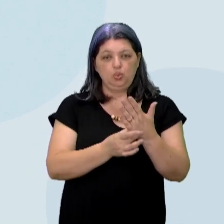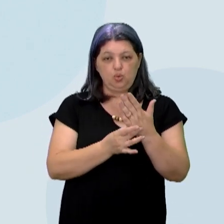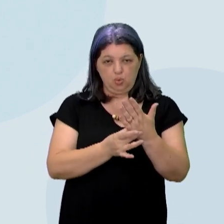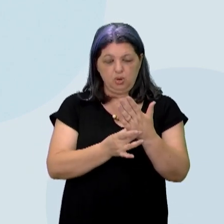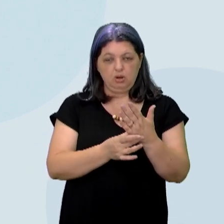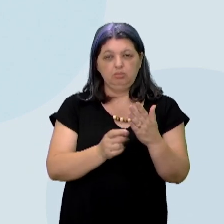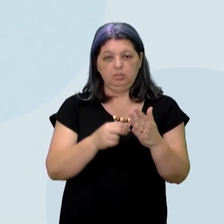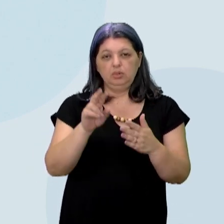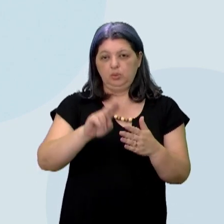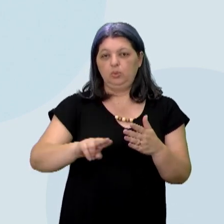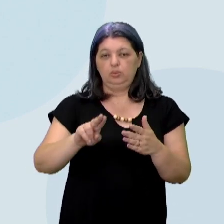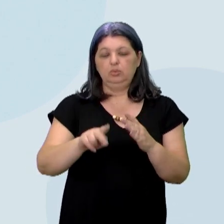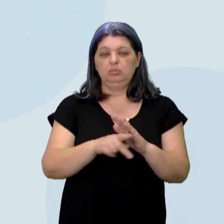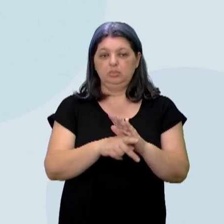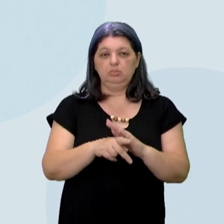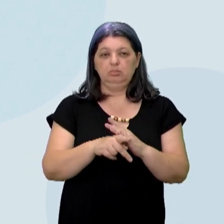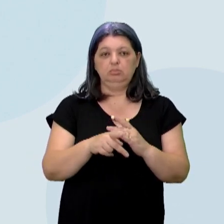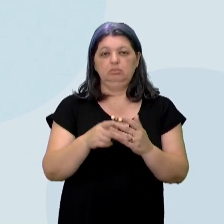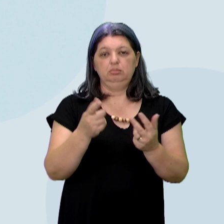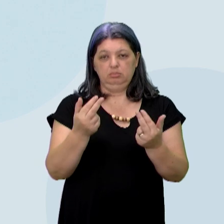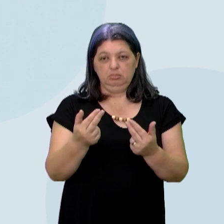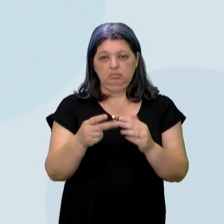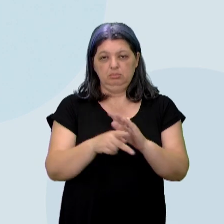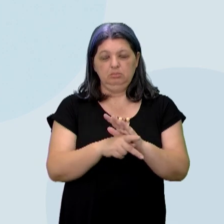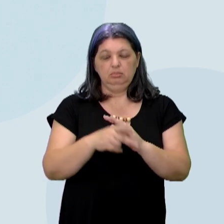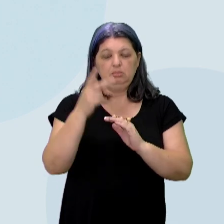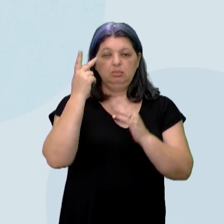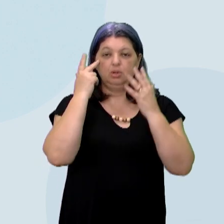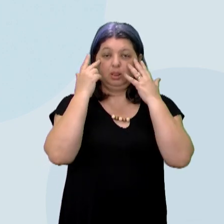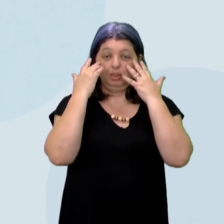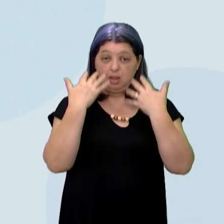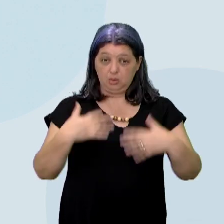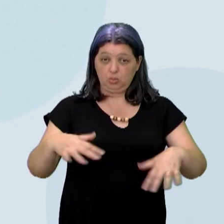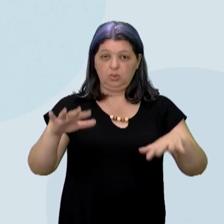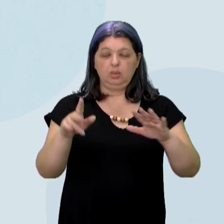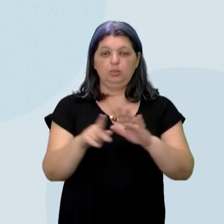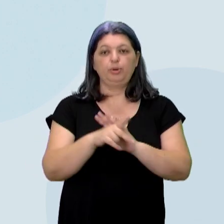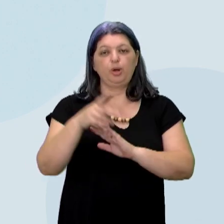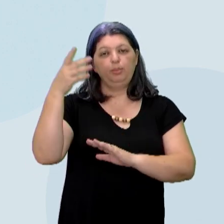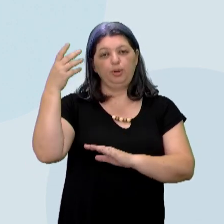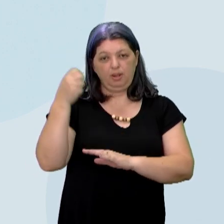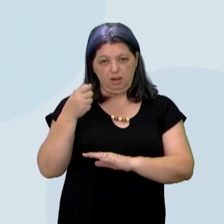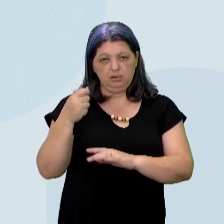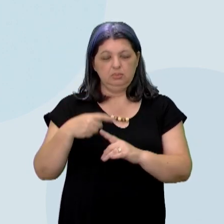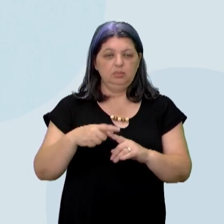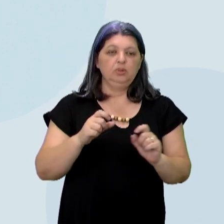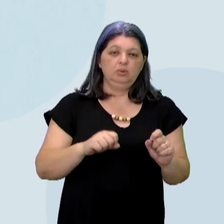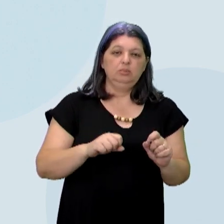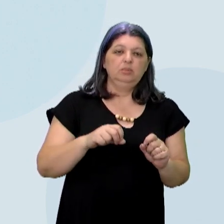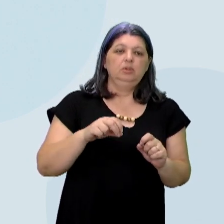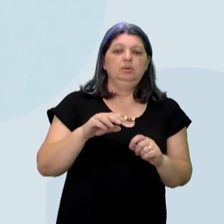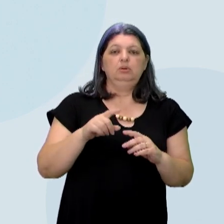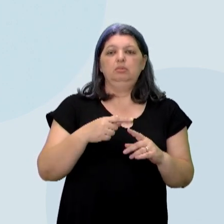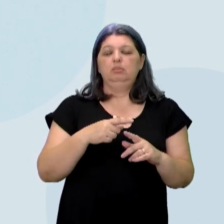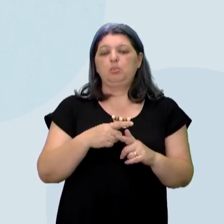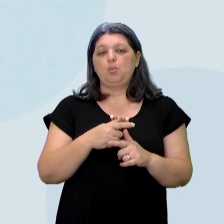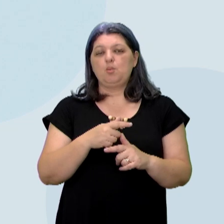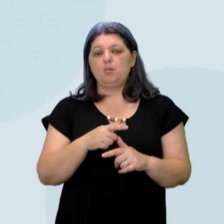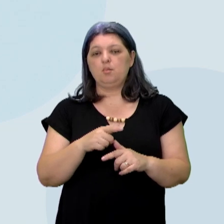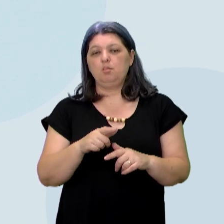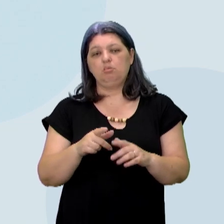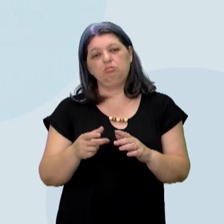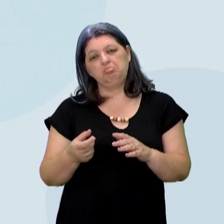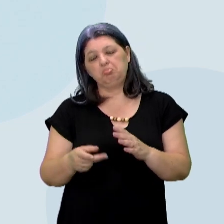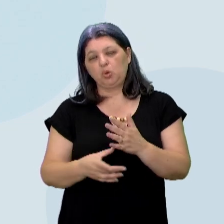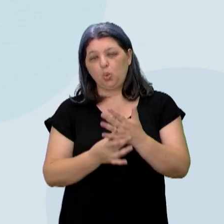leite utilizado tem a gordura natural do leite, seja parcialmente desnatado, seja magro. De